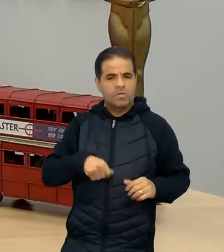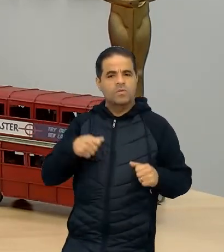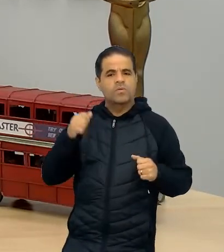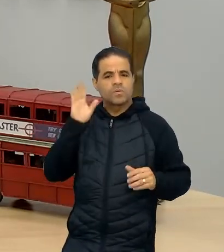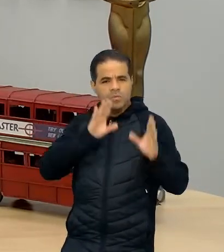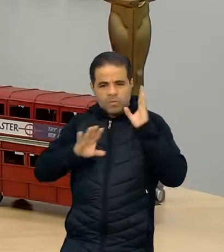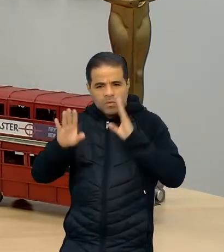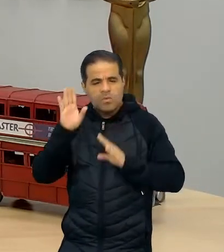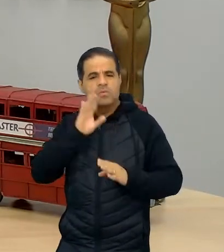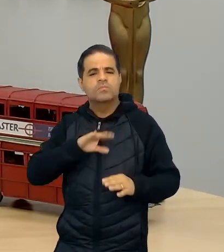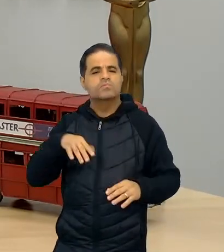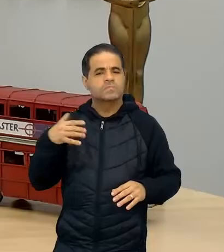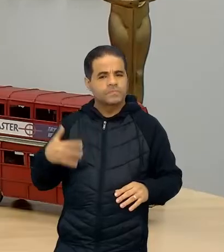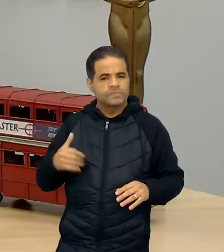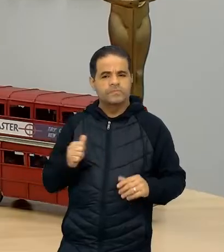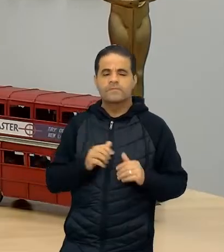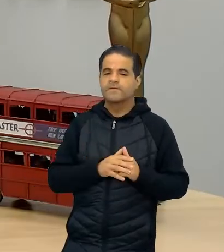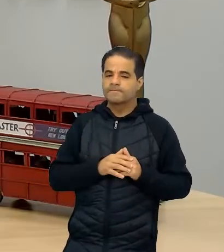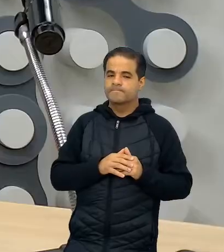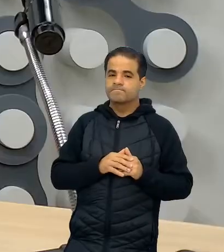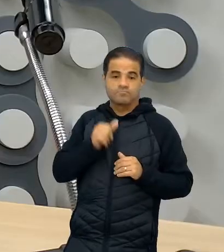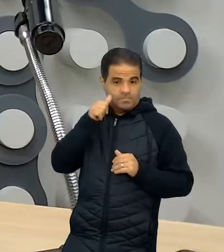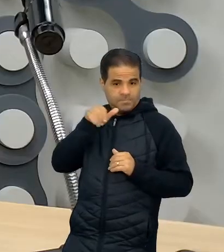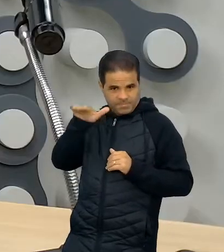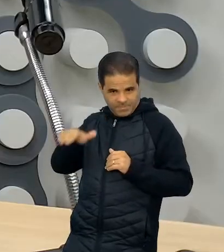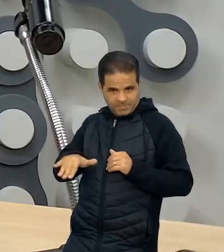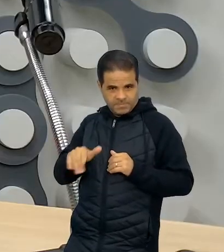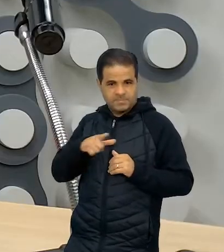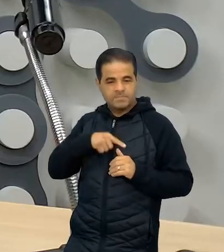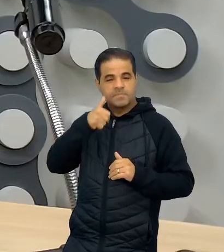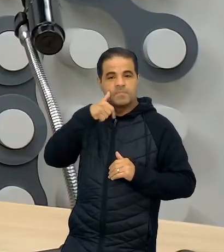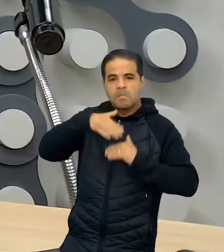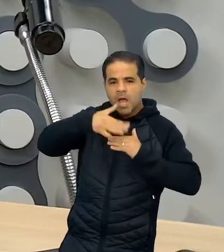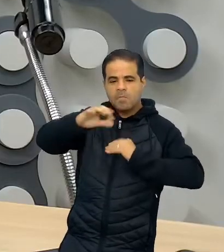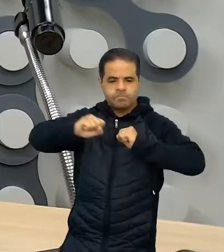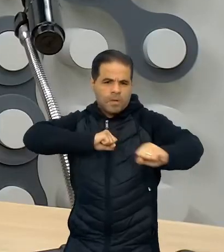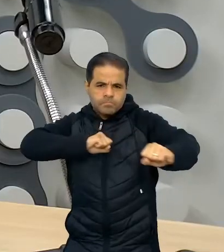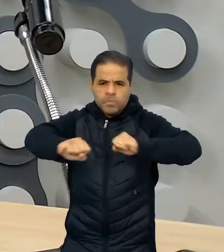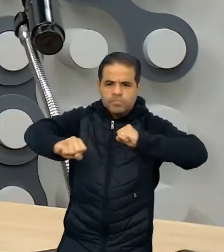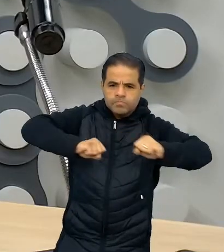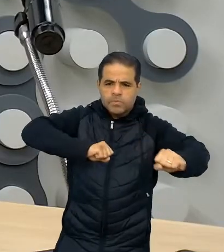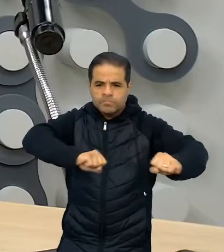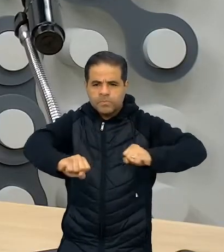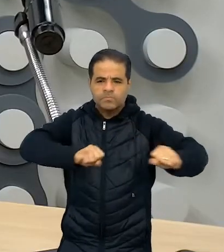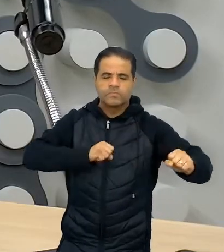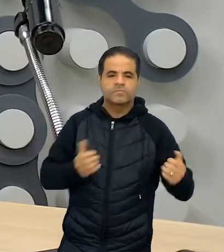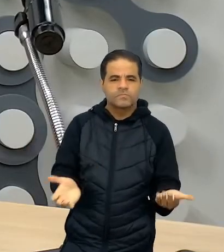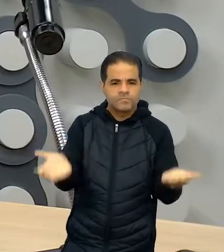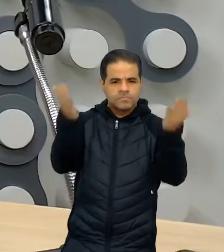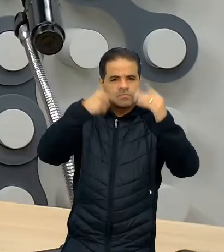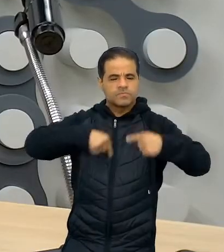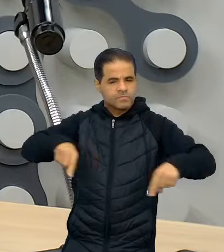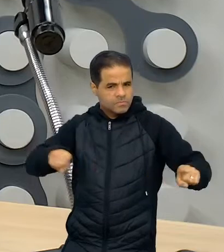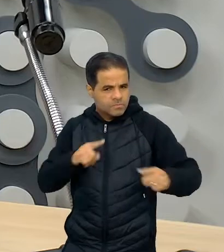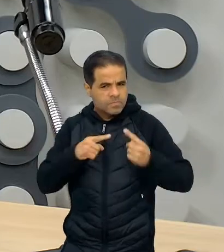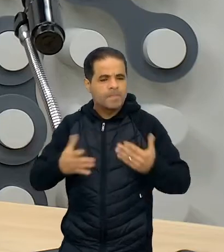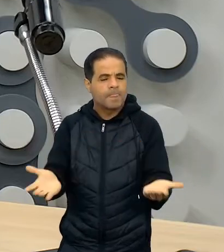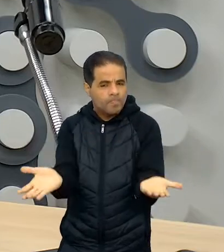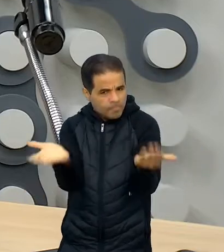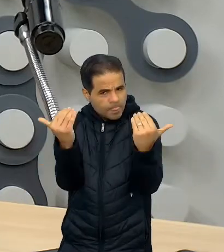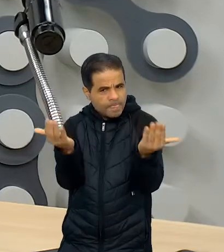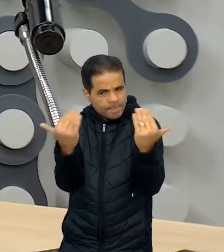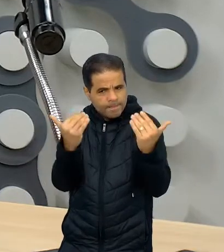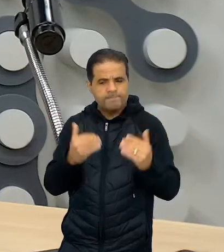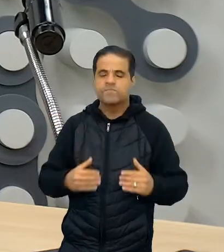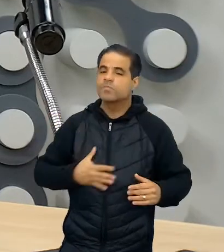bacana de ver, né? A menina, ela tem mais movimentos musicalizados, né? Musicalizados, E o